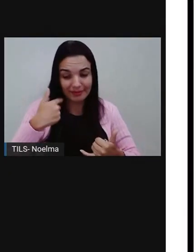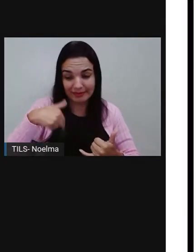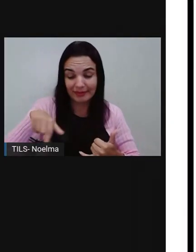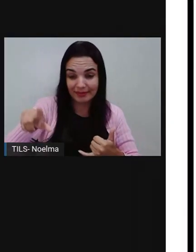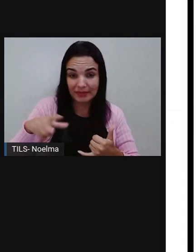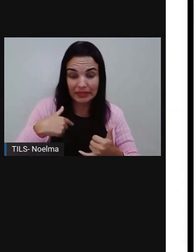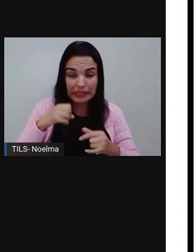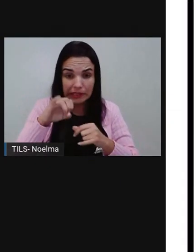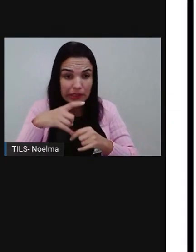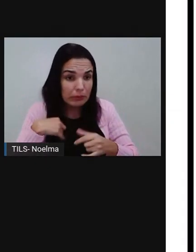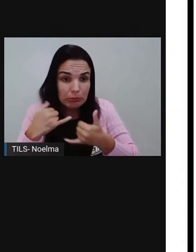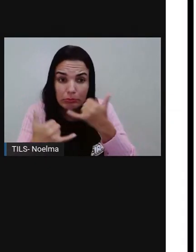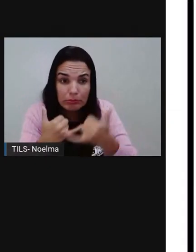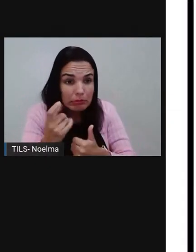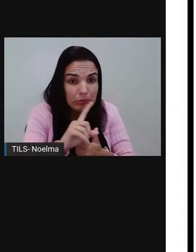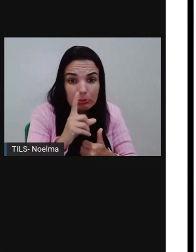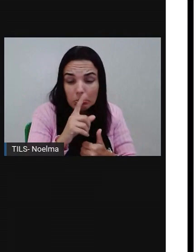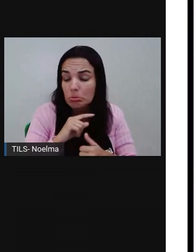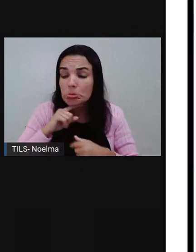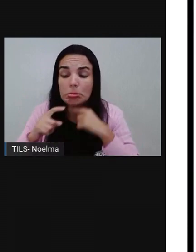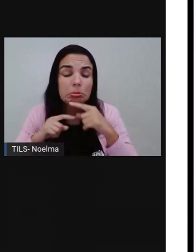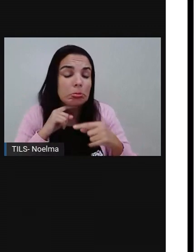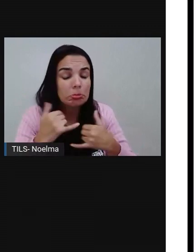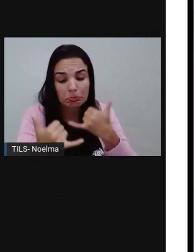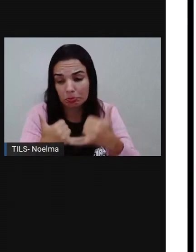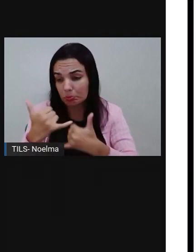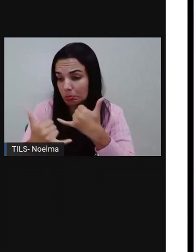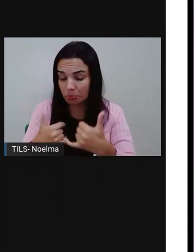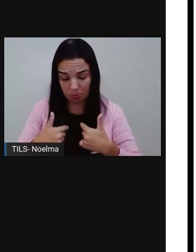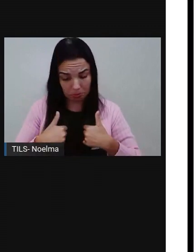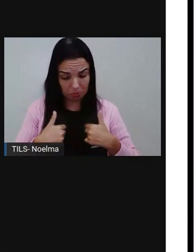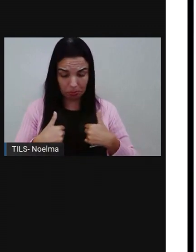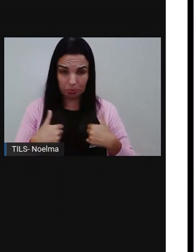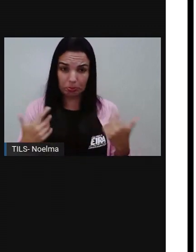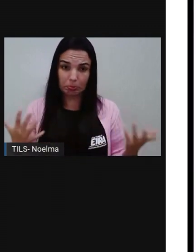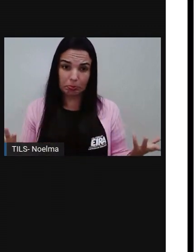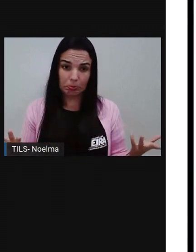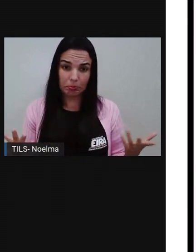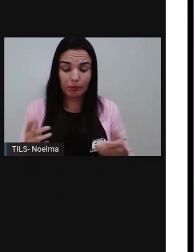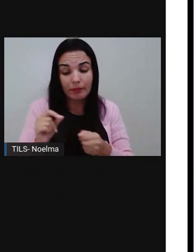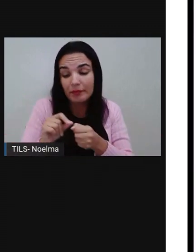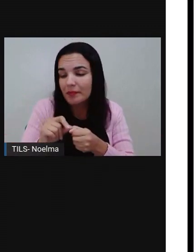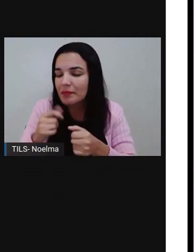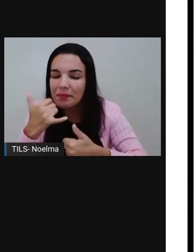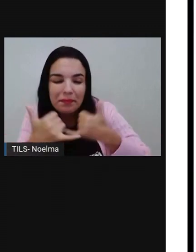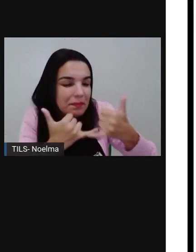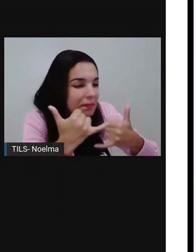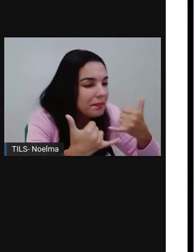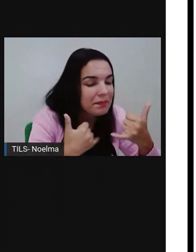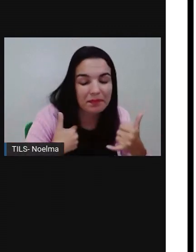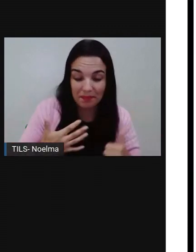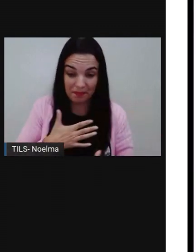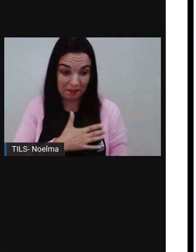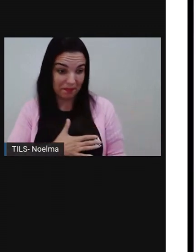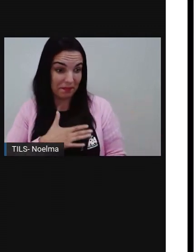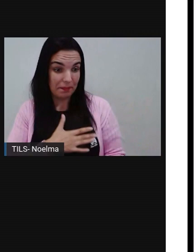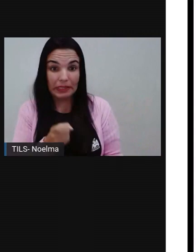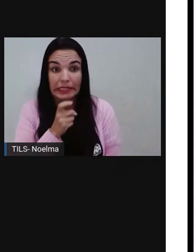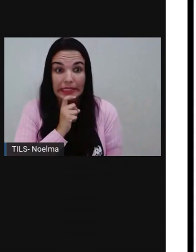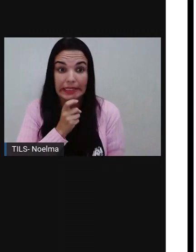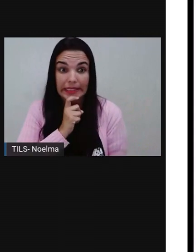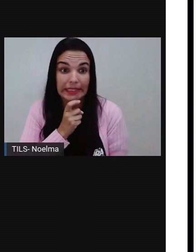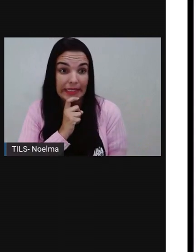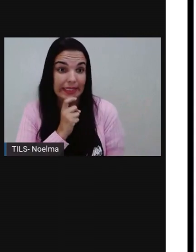se eu não brincar, ninguém brinca por mim. Faz de conta que eu gosto do